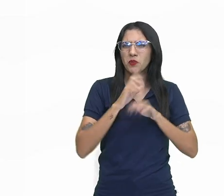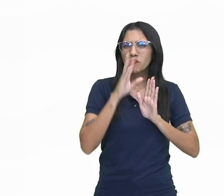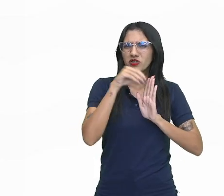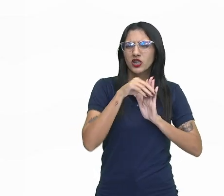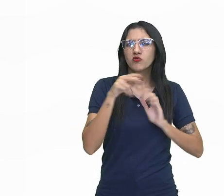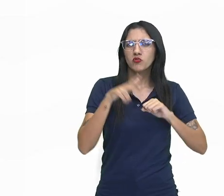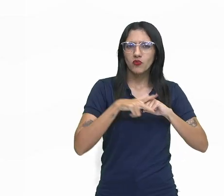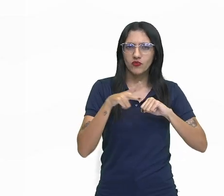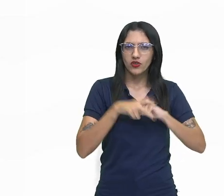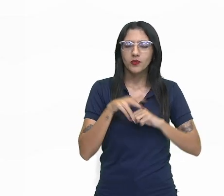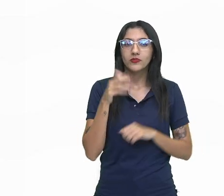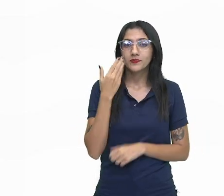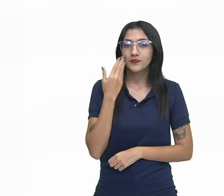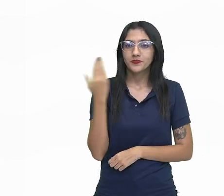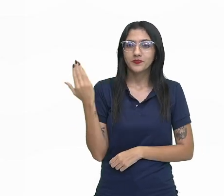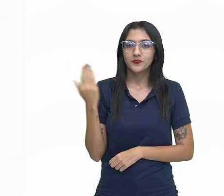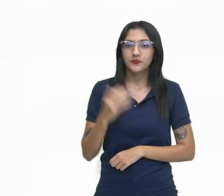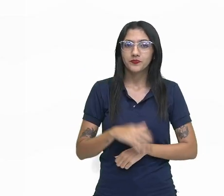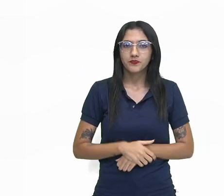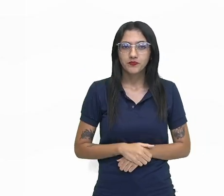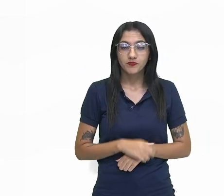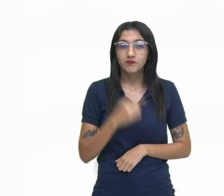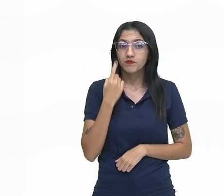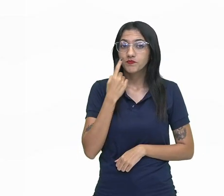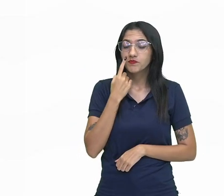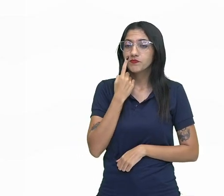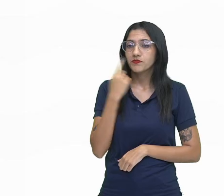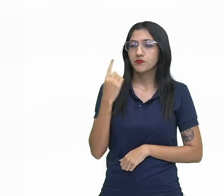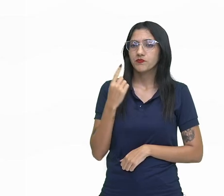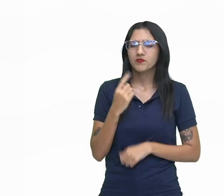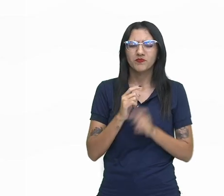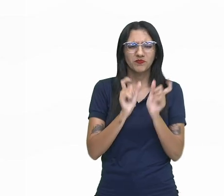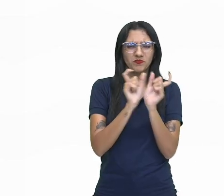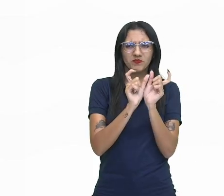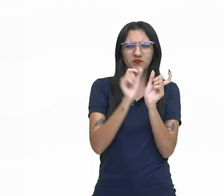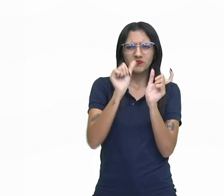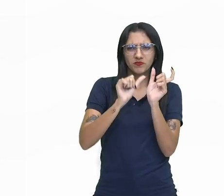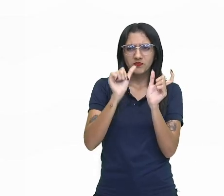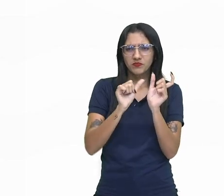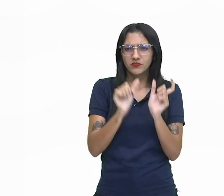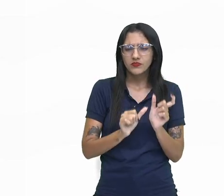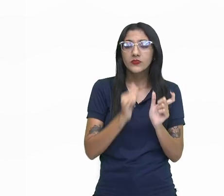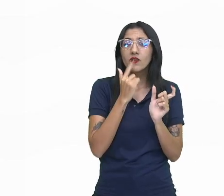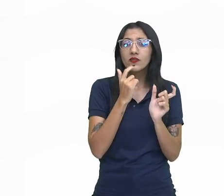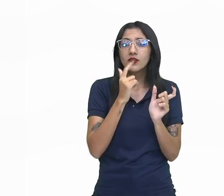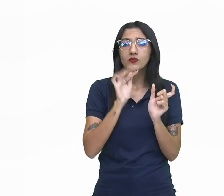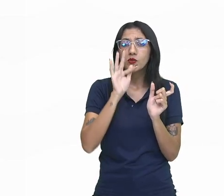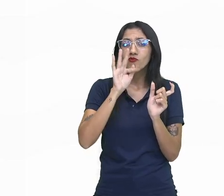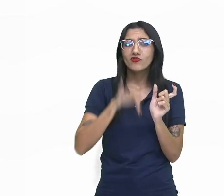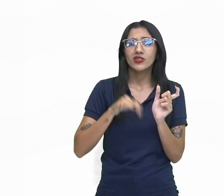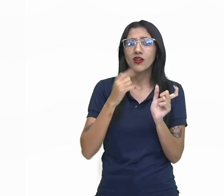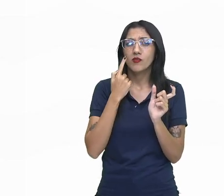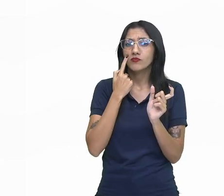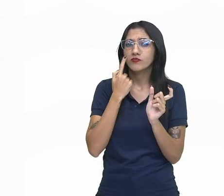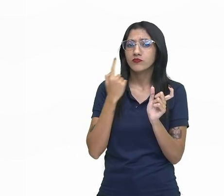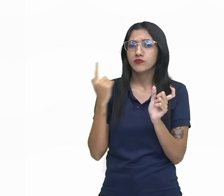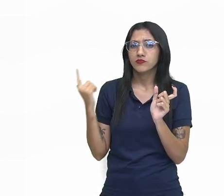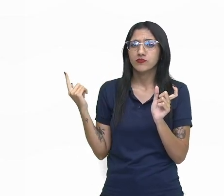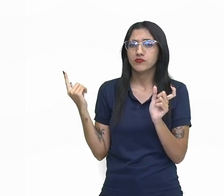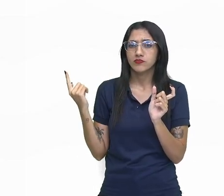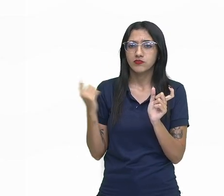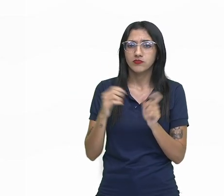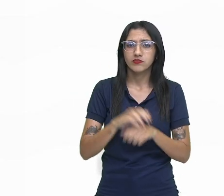seguinte conjugação aí, ó. Eu amei, tu amaste, ele amou, nós amamos,